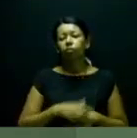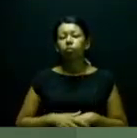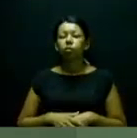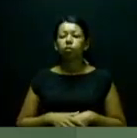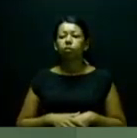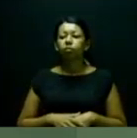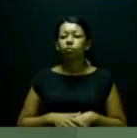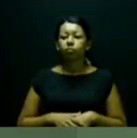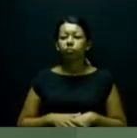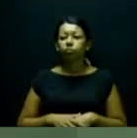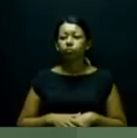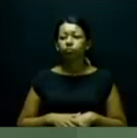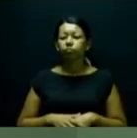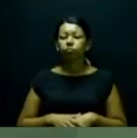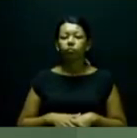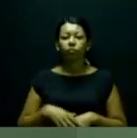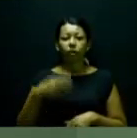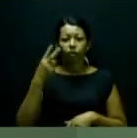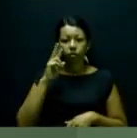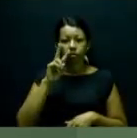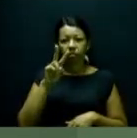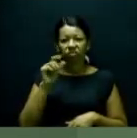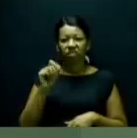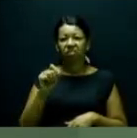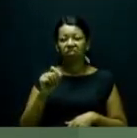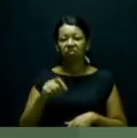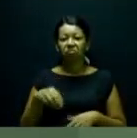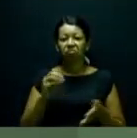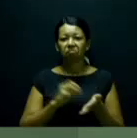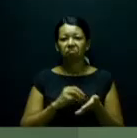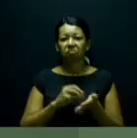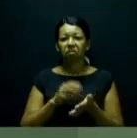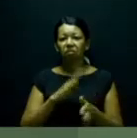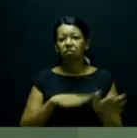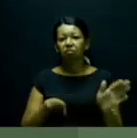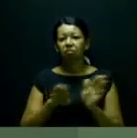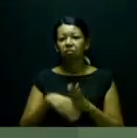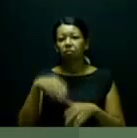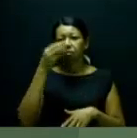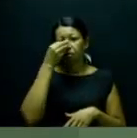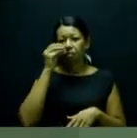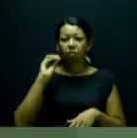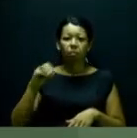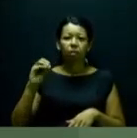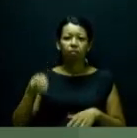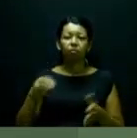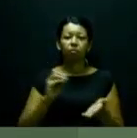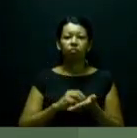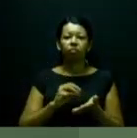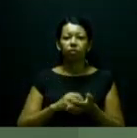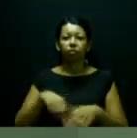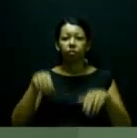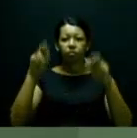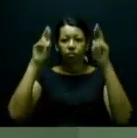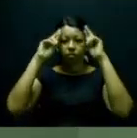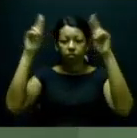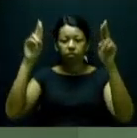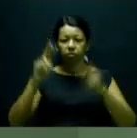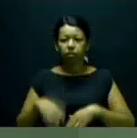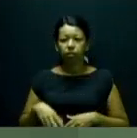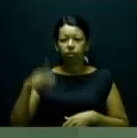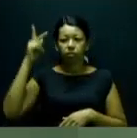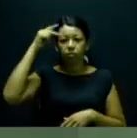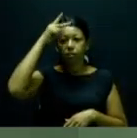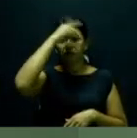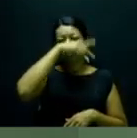de primeira. E o que é que a gente vê aqui? Um descaso total, um abandono, uma falta de respeito com a nossa população.